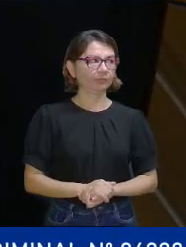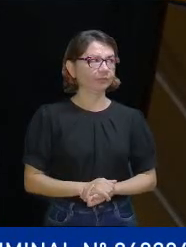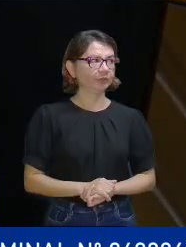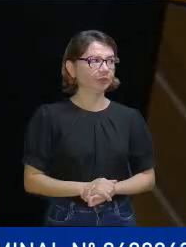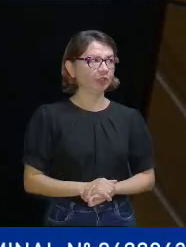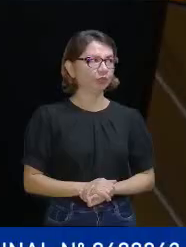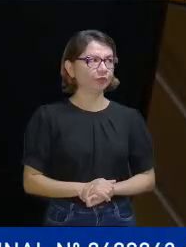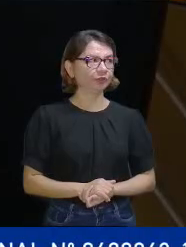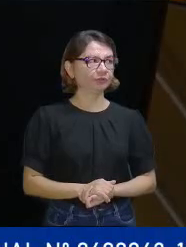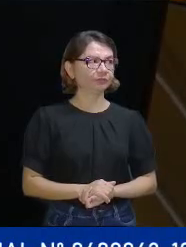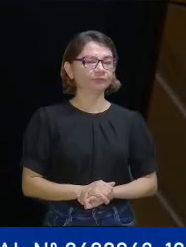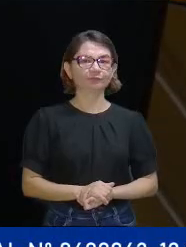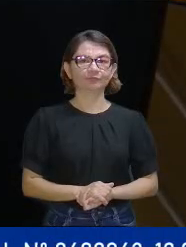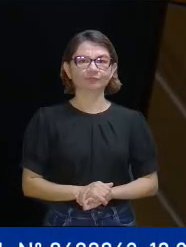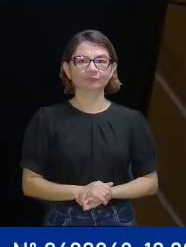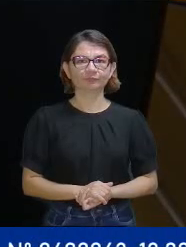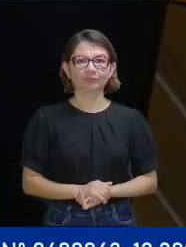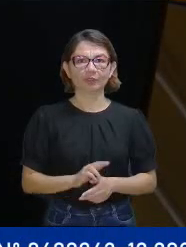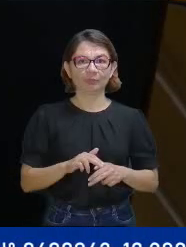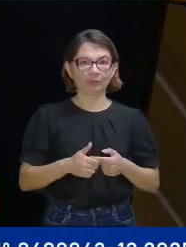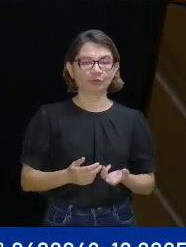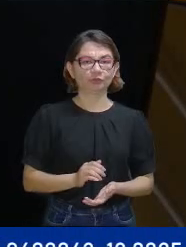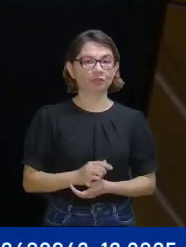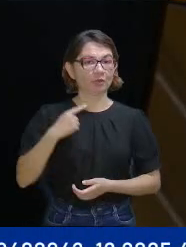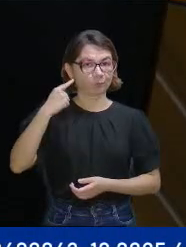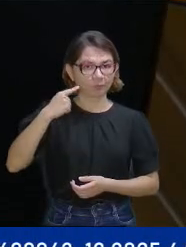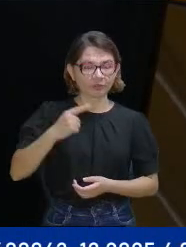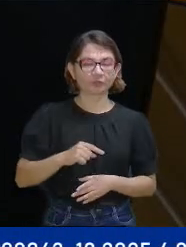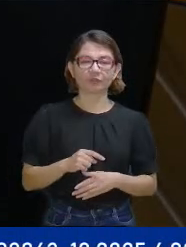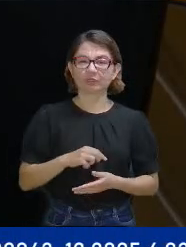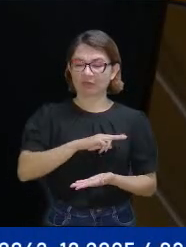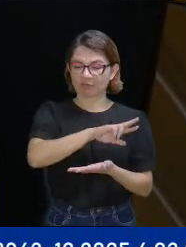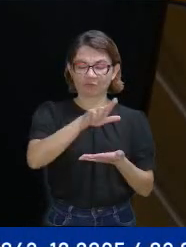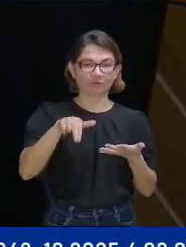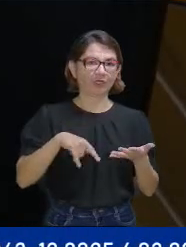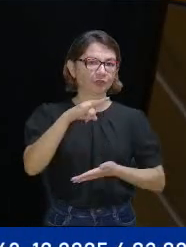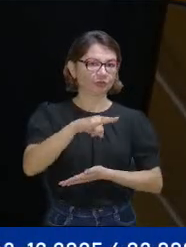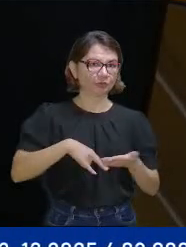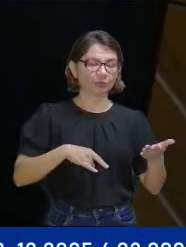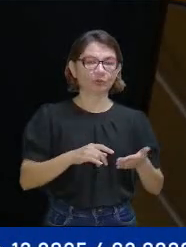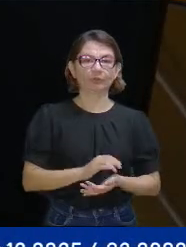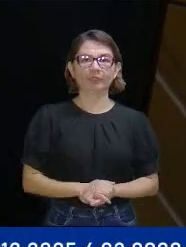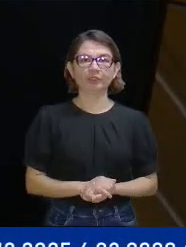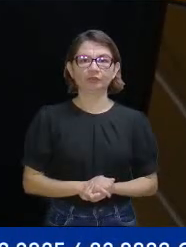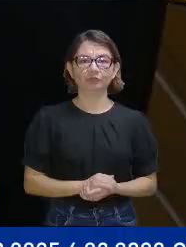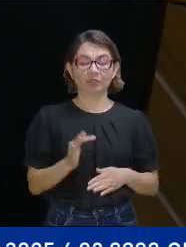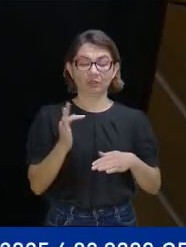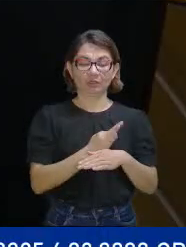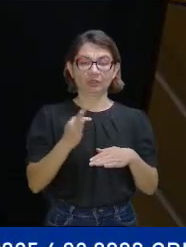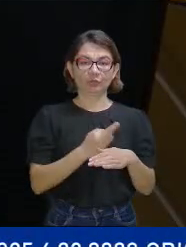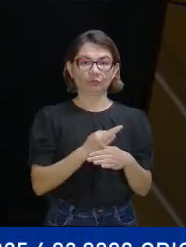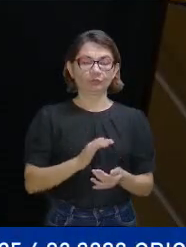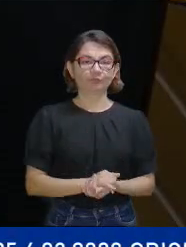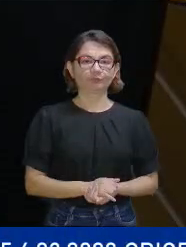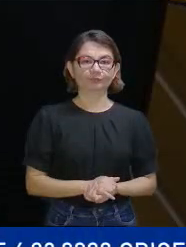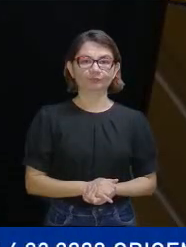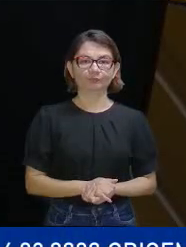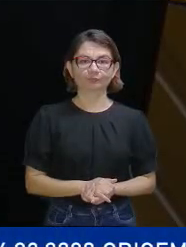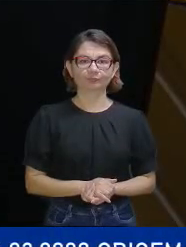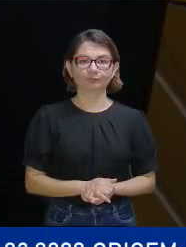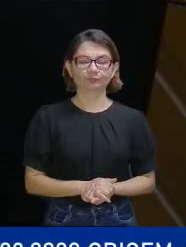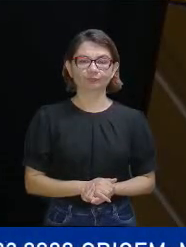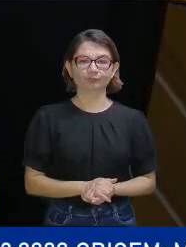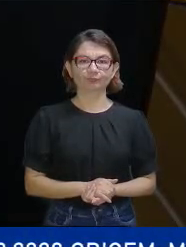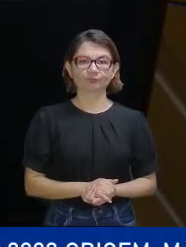O impetrante, por meio de seus advogados, requereu acesso a diversos documentos formais da investigação preliminar,